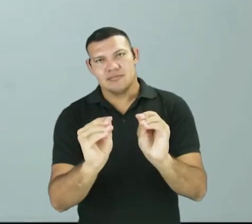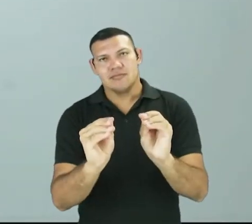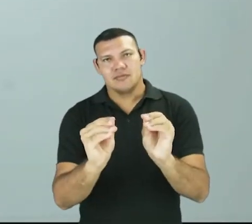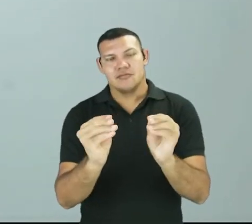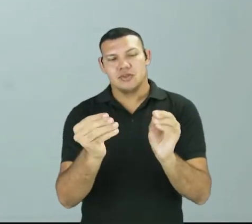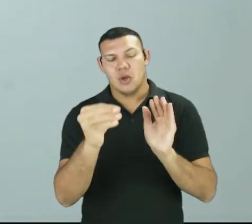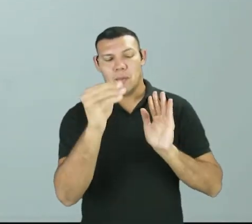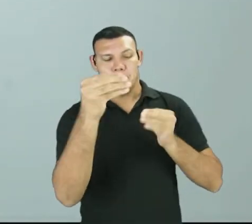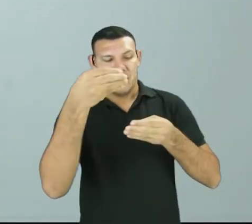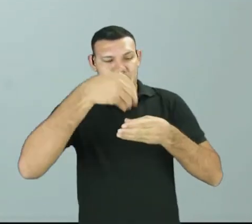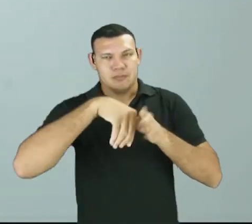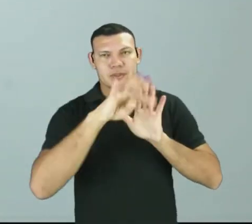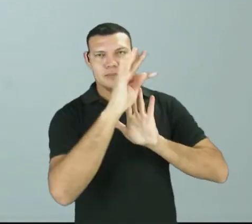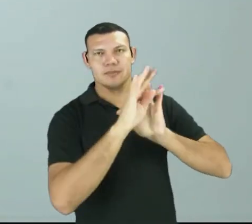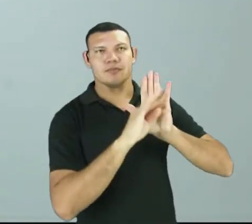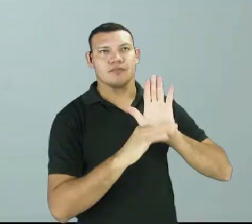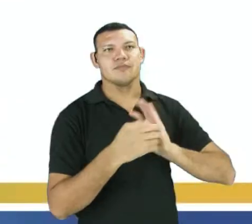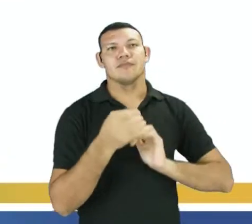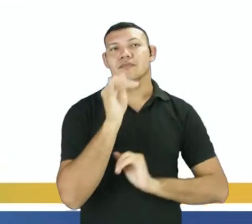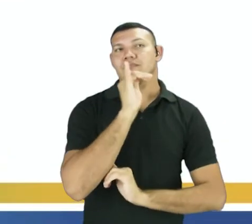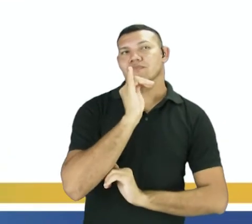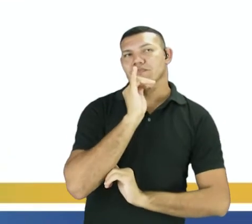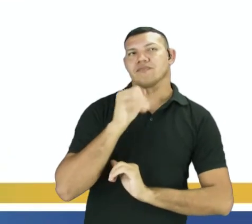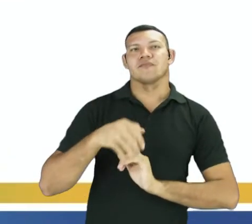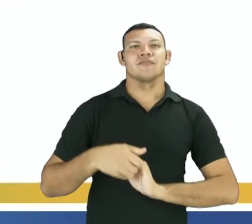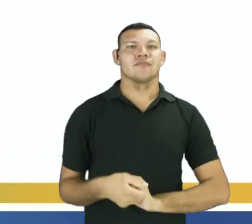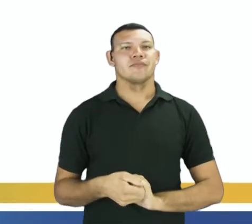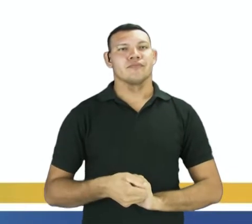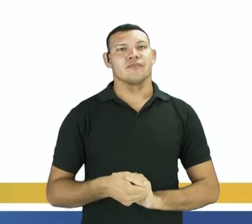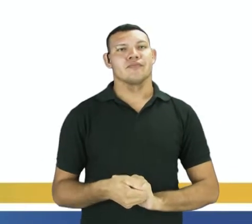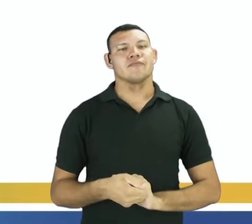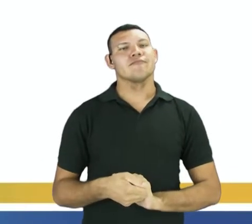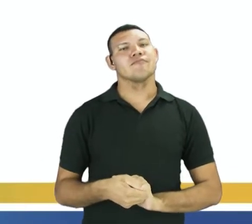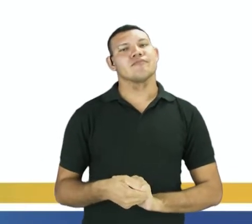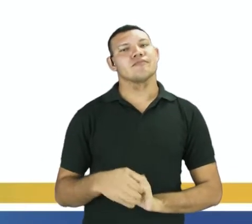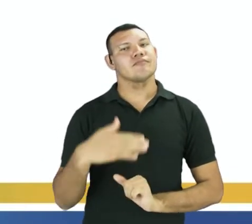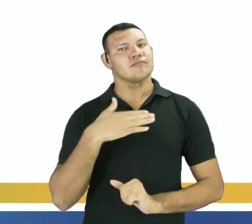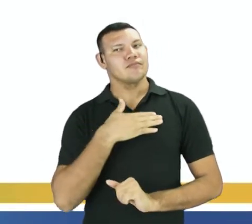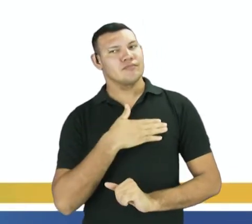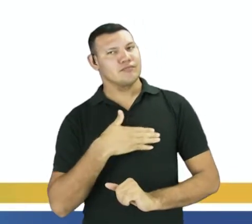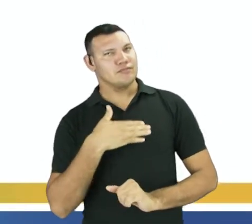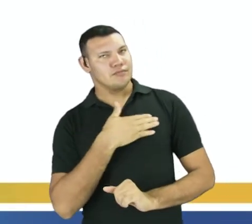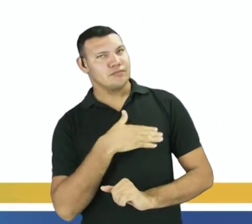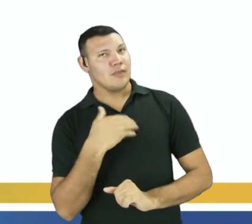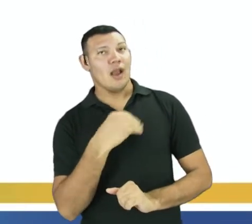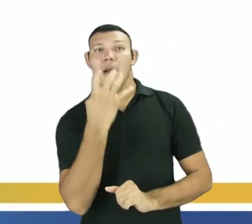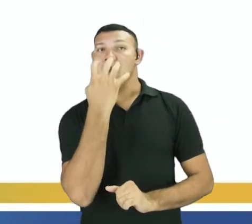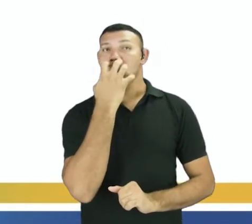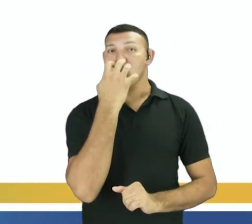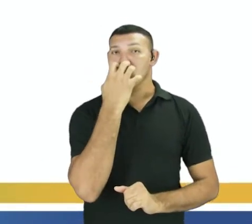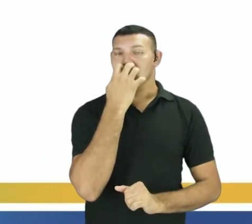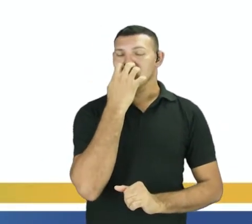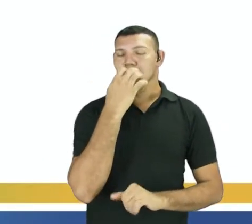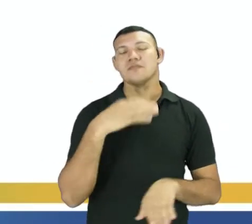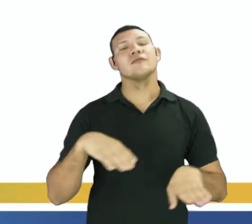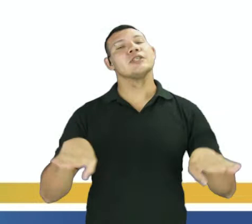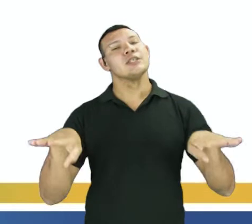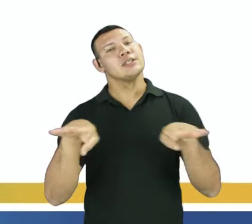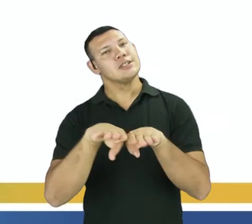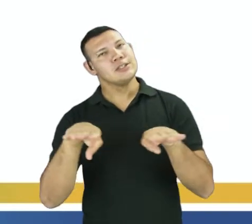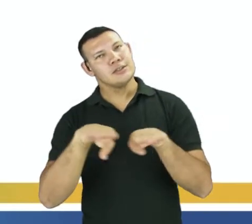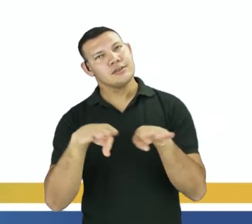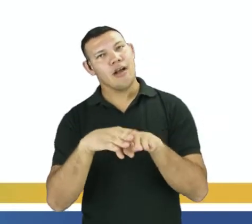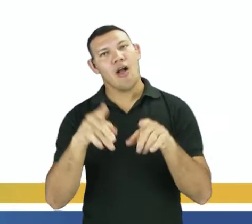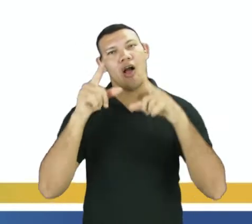a nuestro texto. Vamos a ver este ejemplo. Me gustan los perros y los gatos. ¿Qué